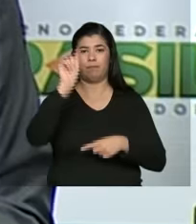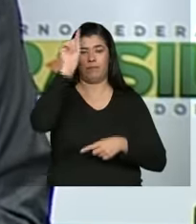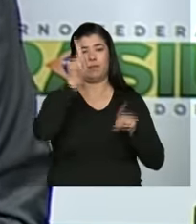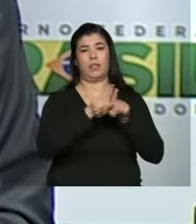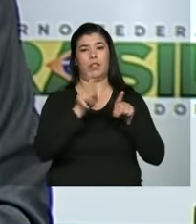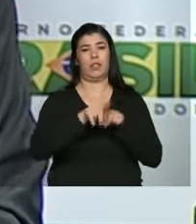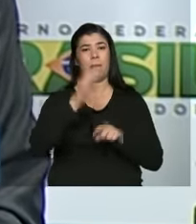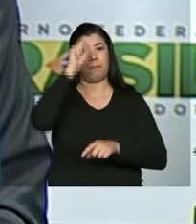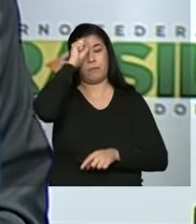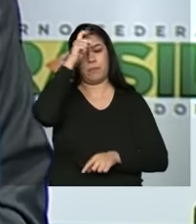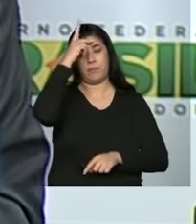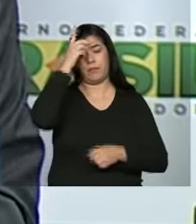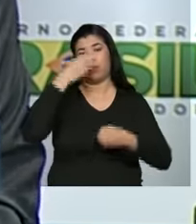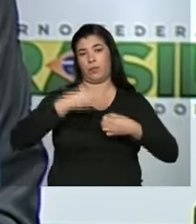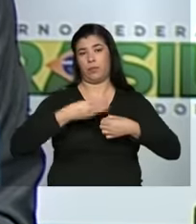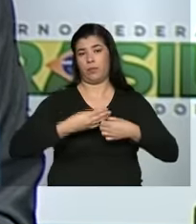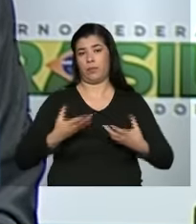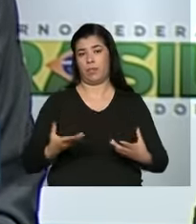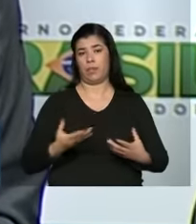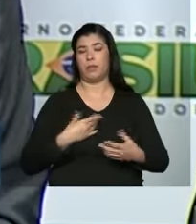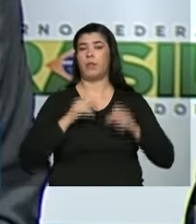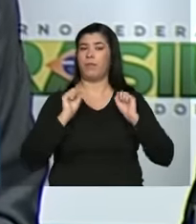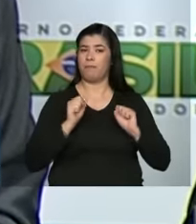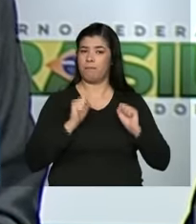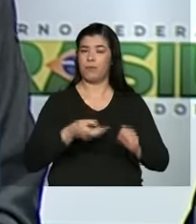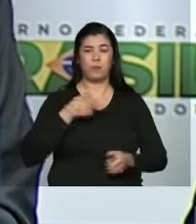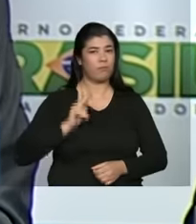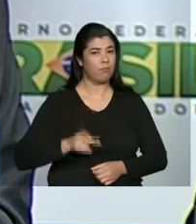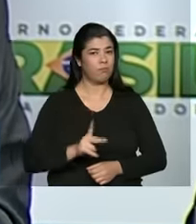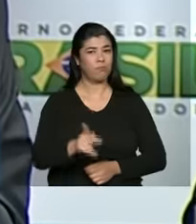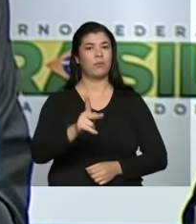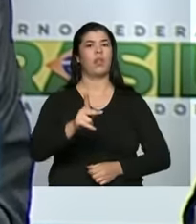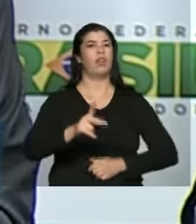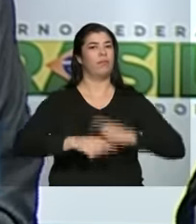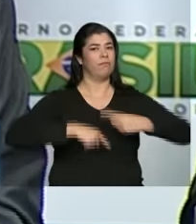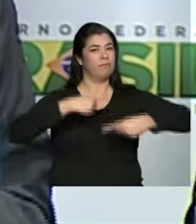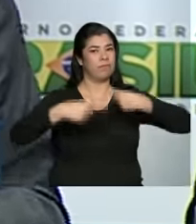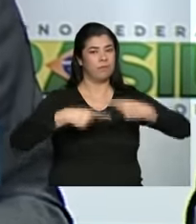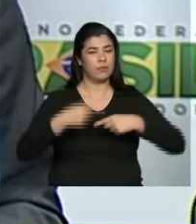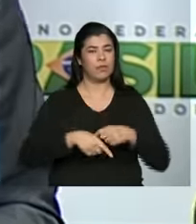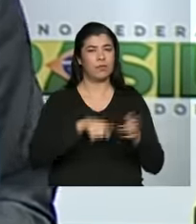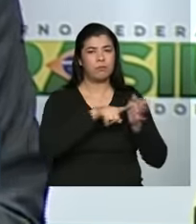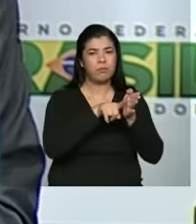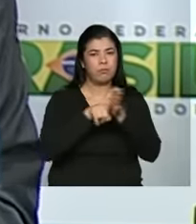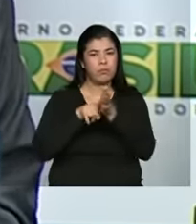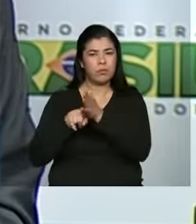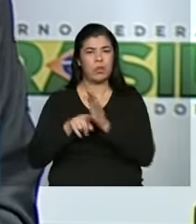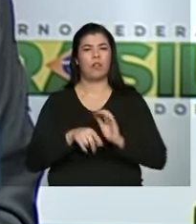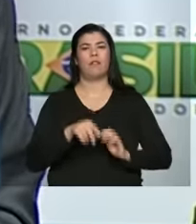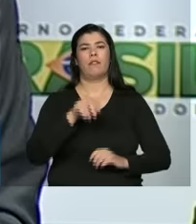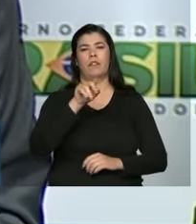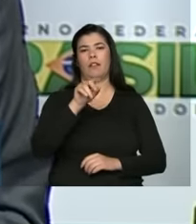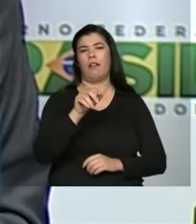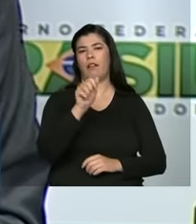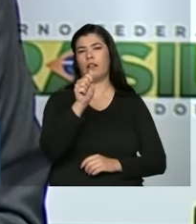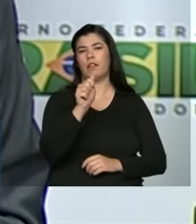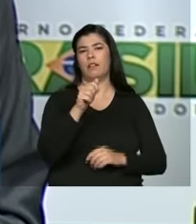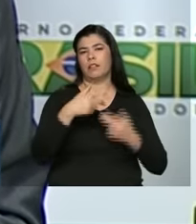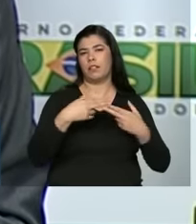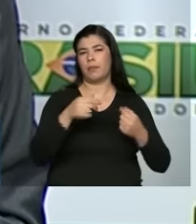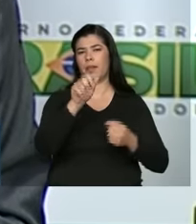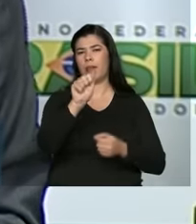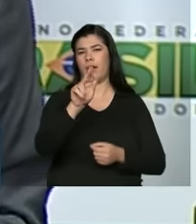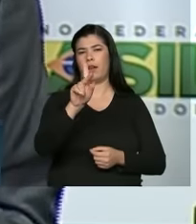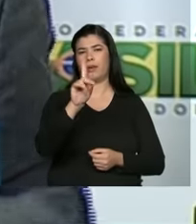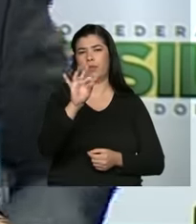para que a gente possa realizar com frequência B periodo cidade auditorias operacionais e analíticas destinadas